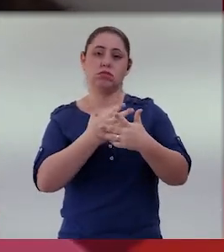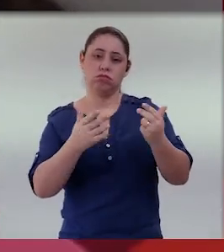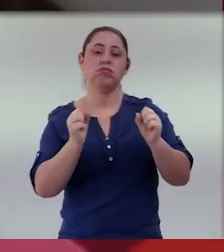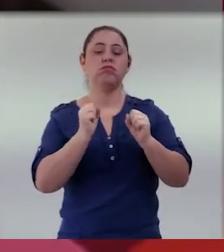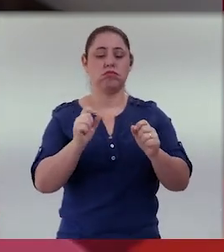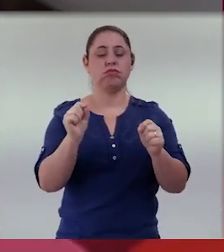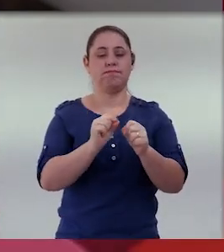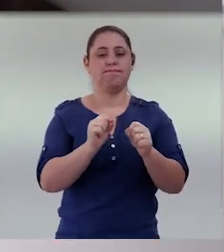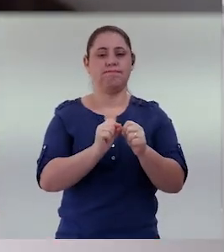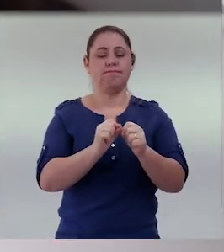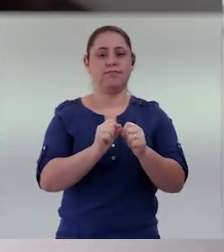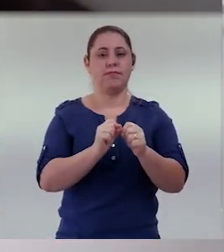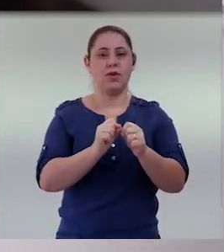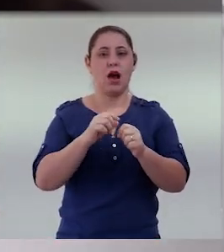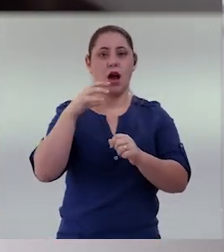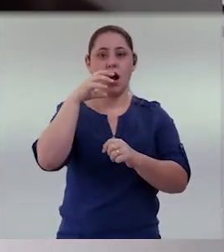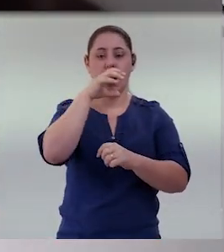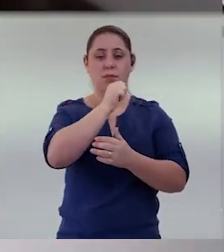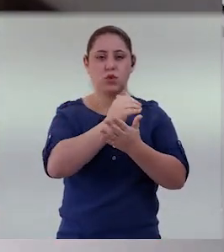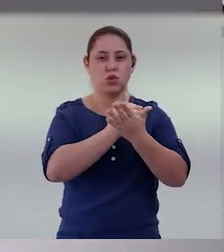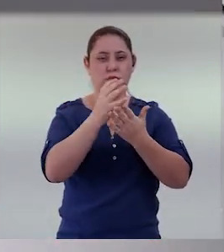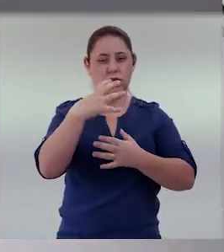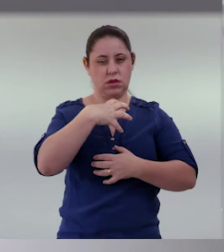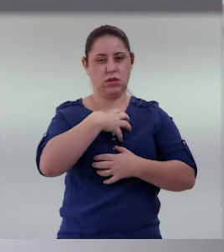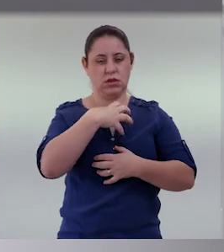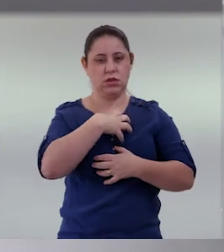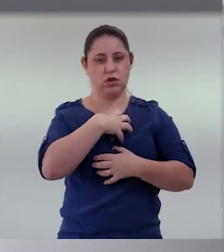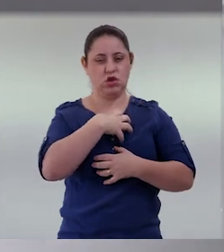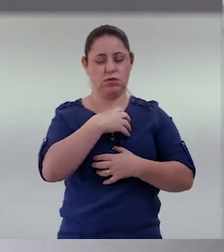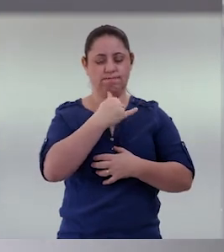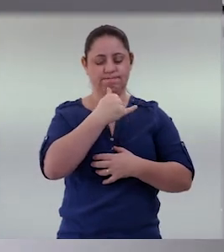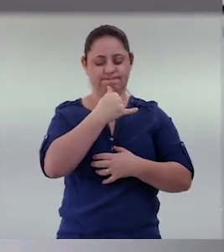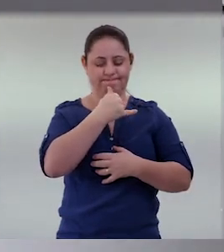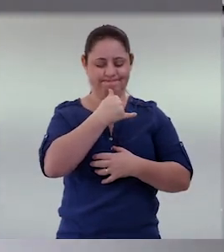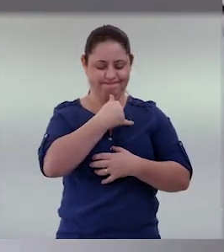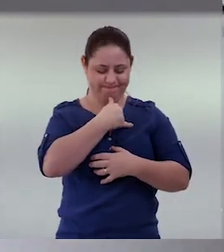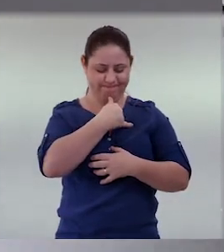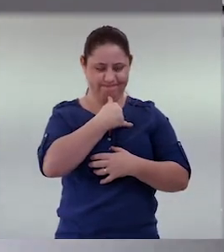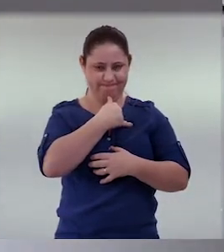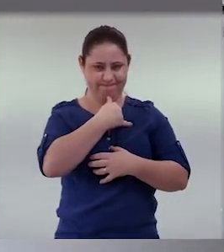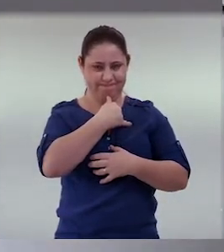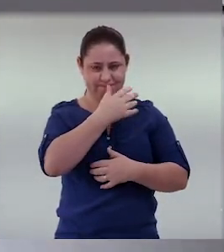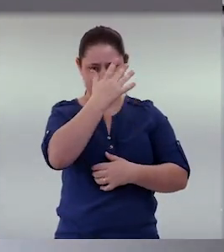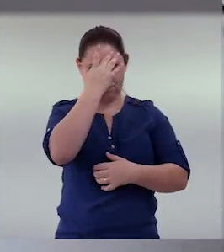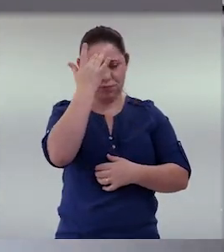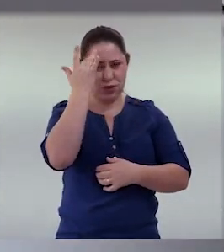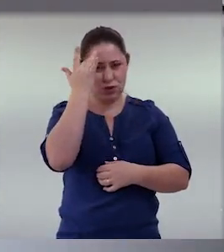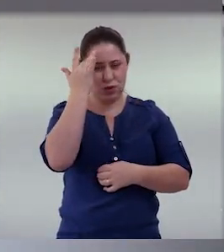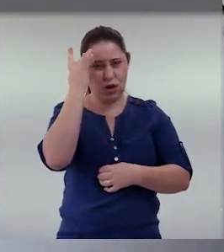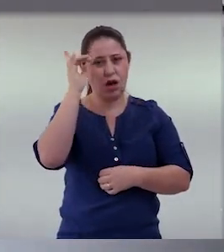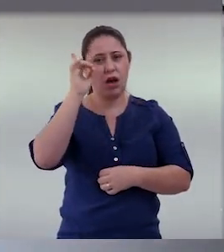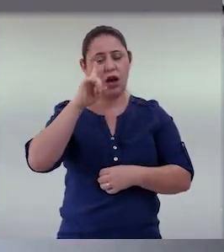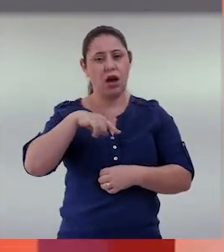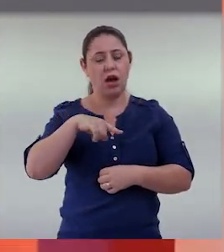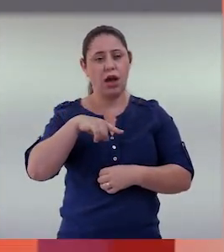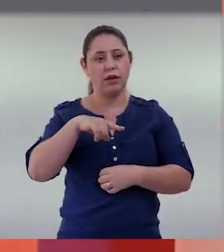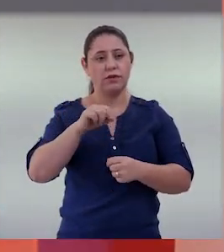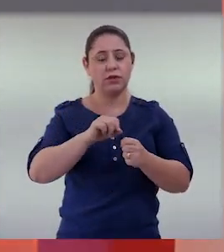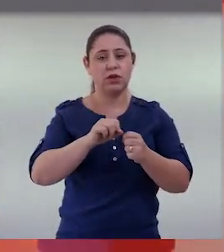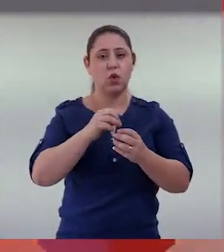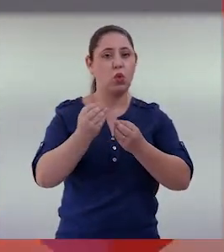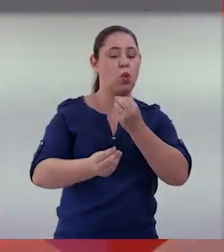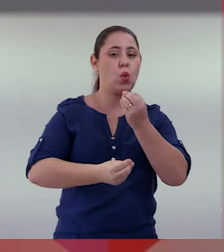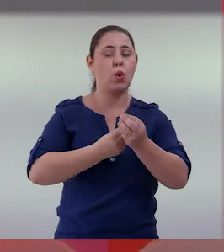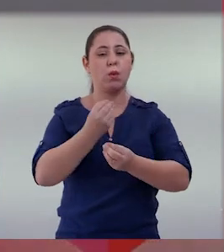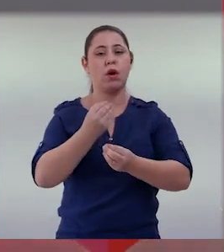algumas coisas que a gente pode fazer para, logo que começar a sentir ali uma tristeza, a